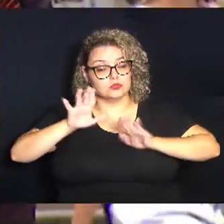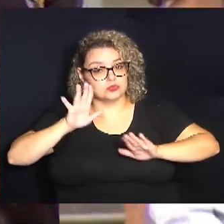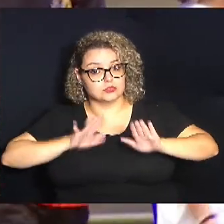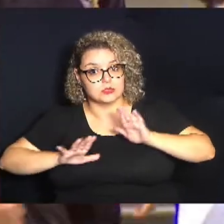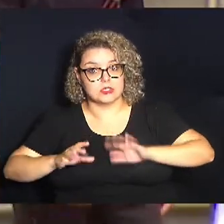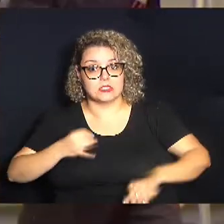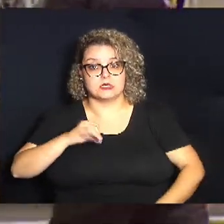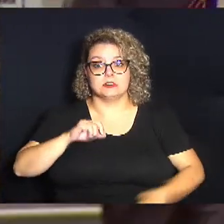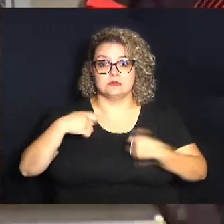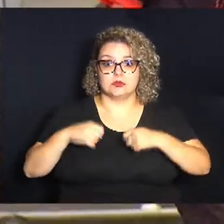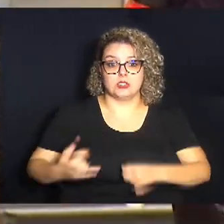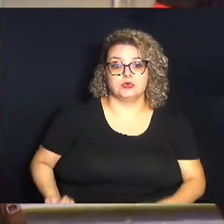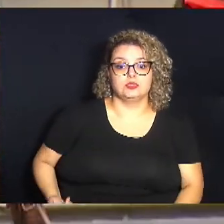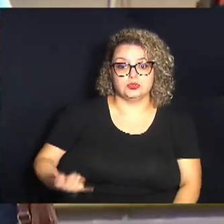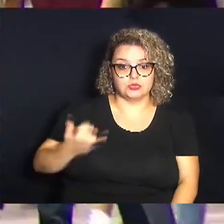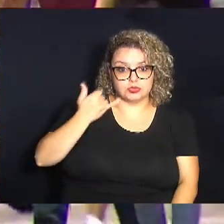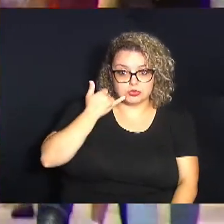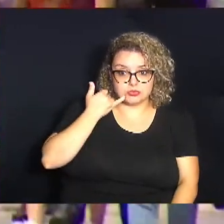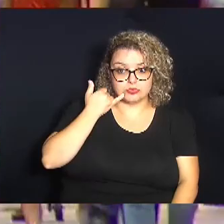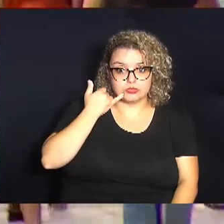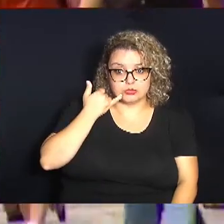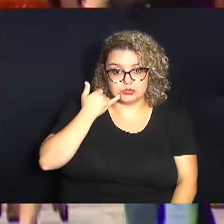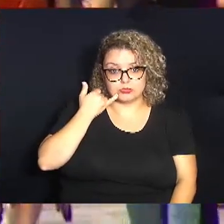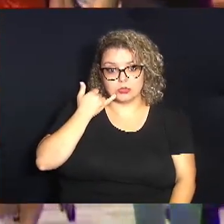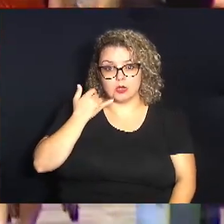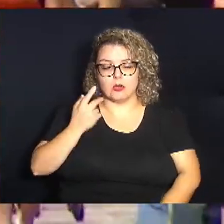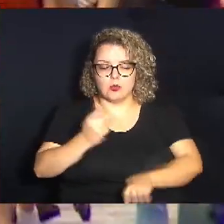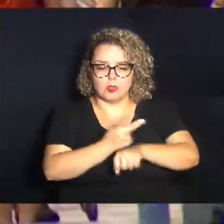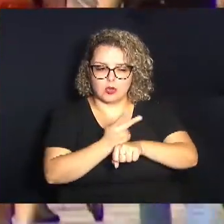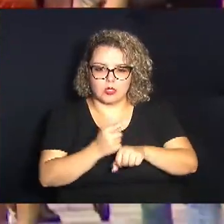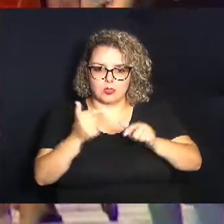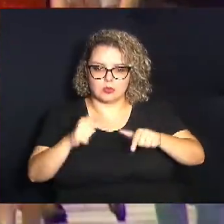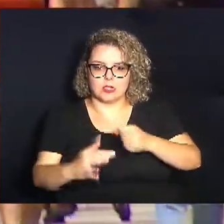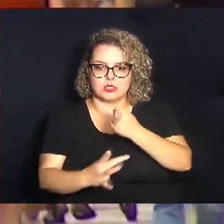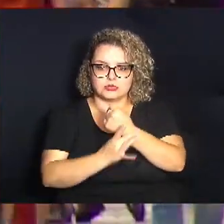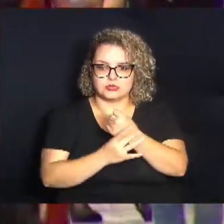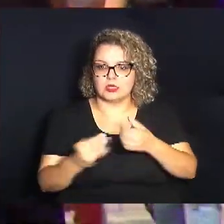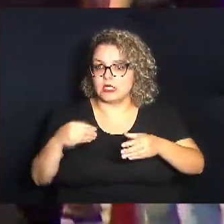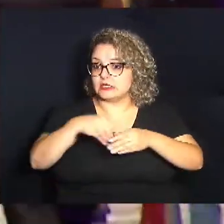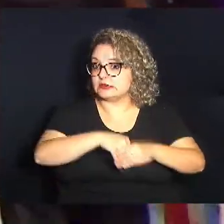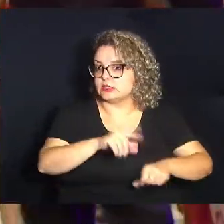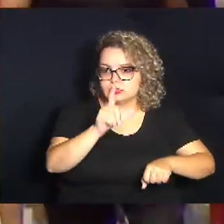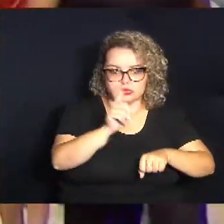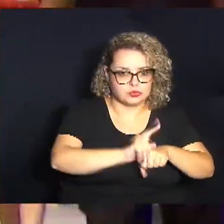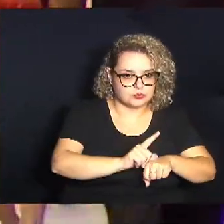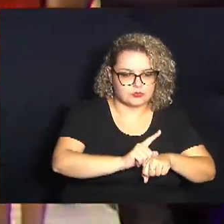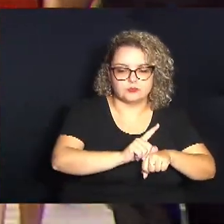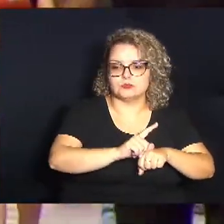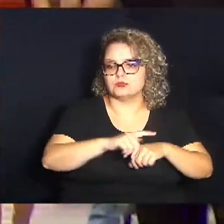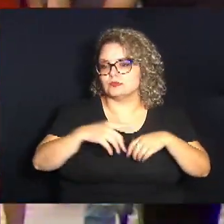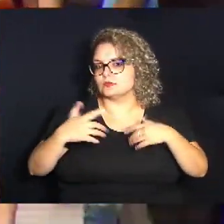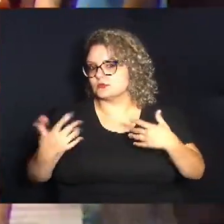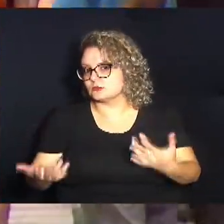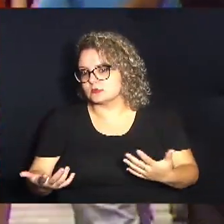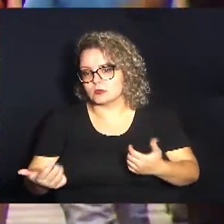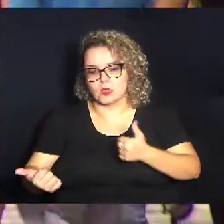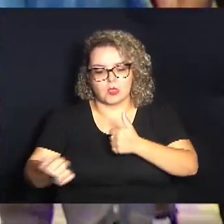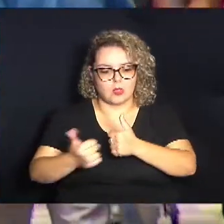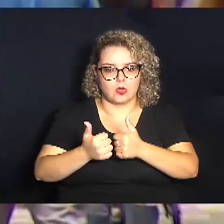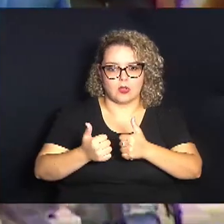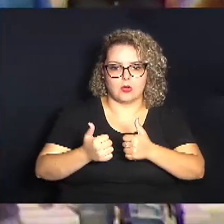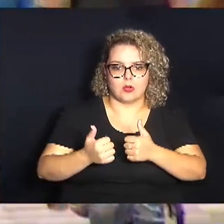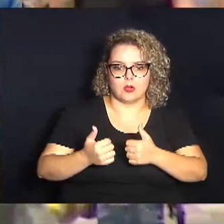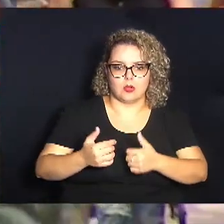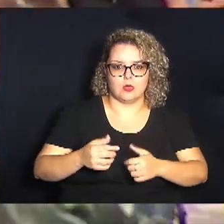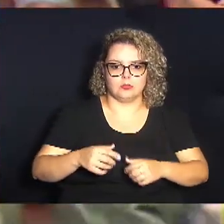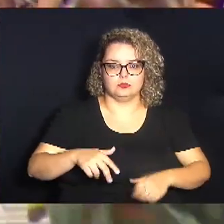precisar fazer uso do celular, buscar um local mais seguro, dentro de uma loja, apoiado, com as costas